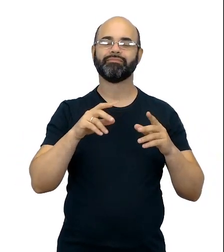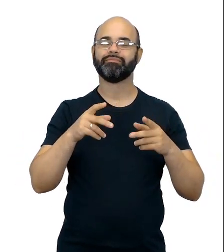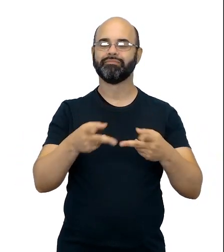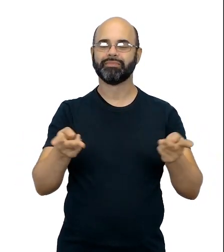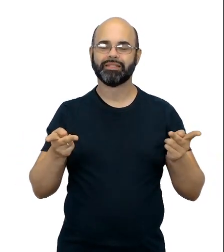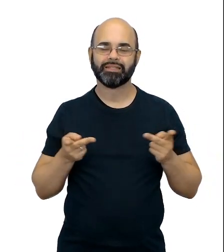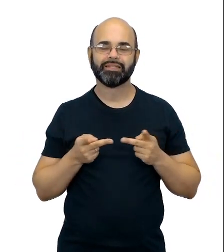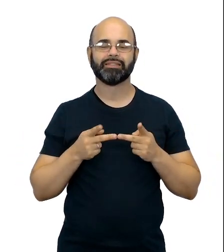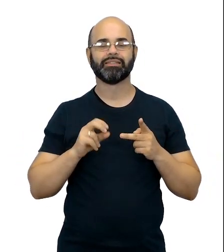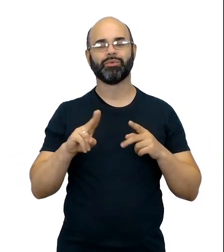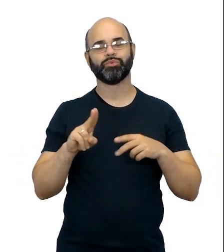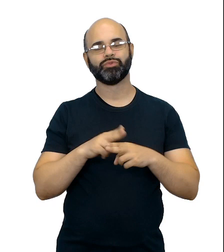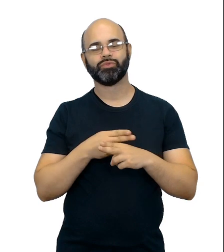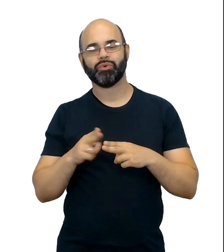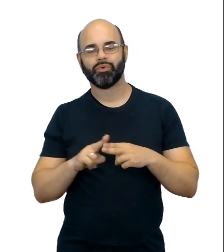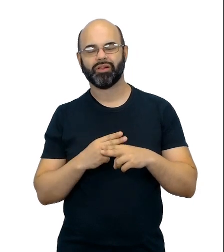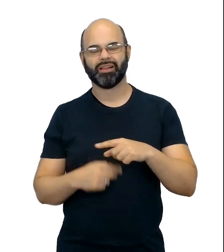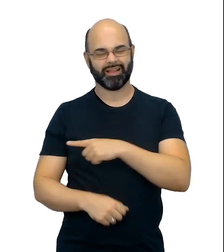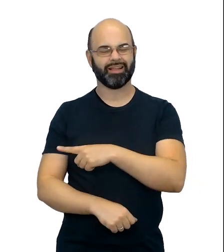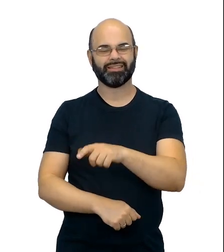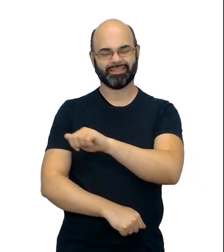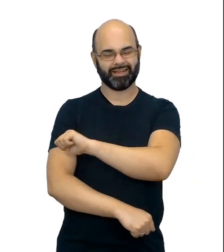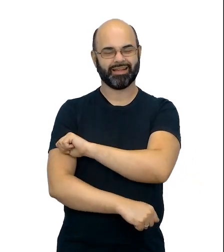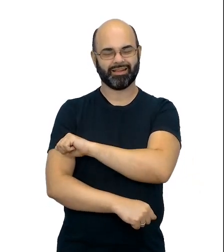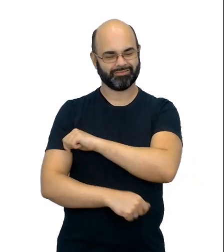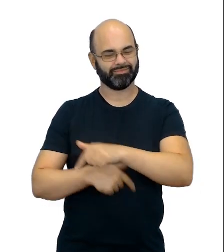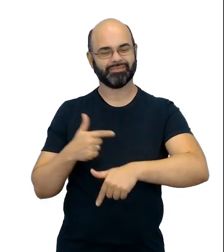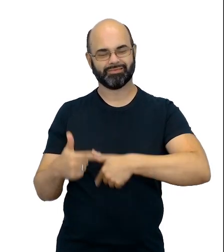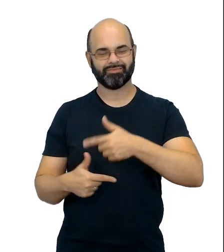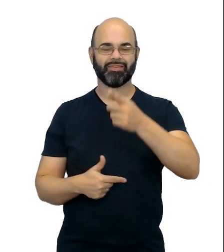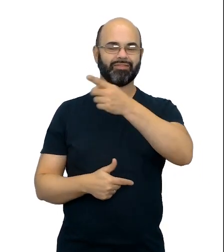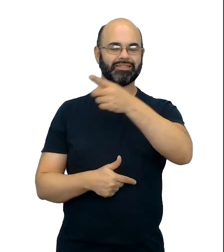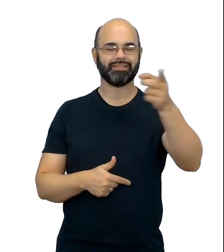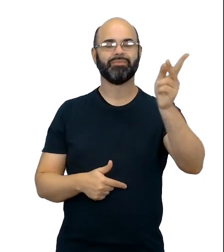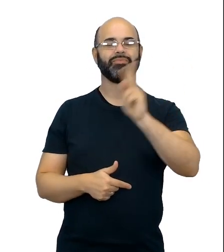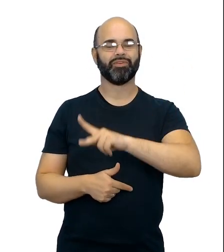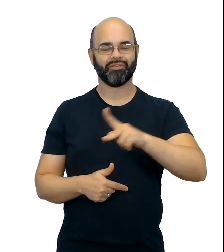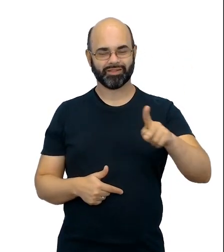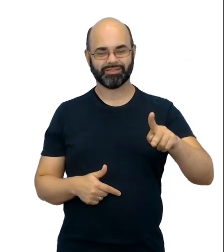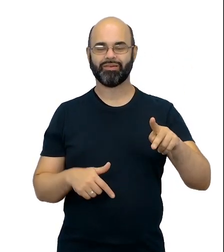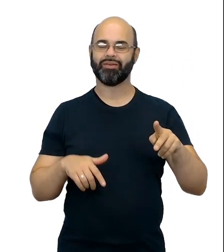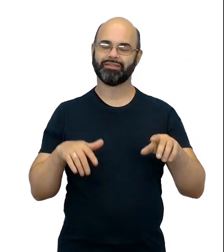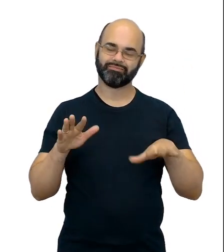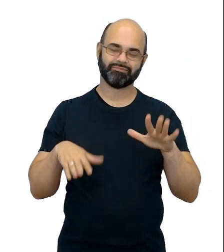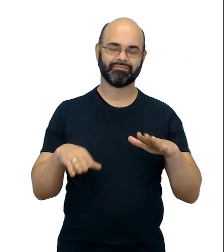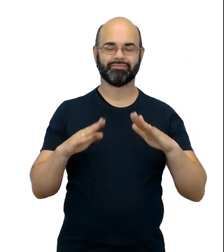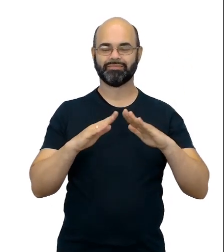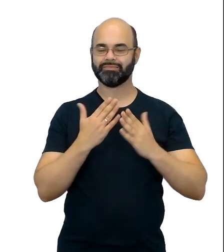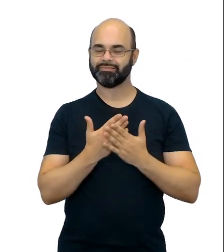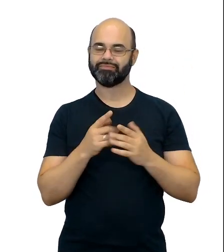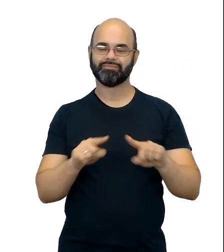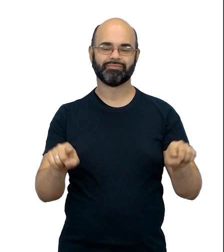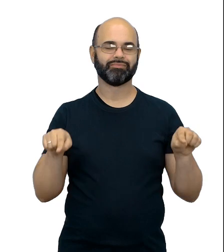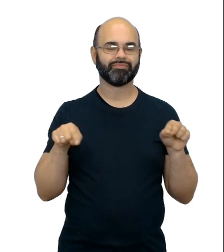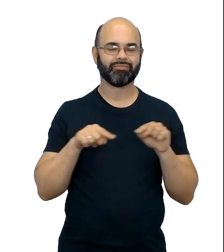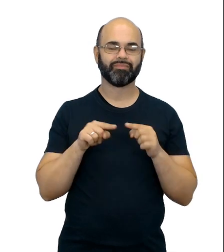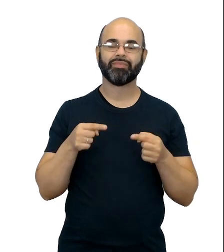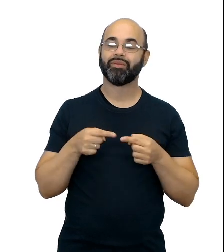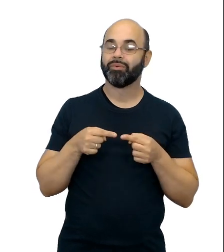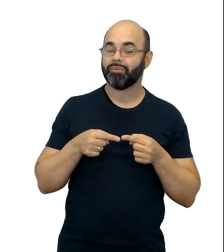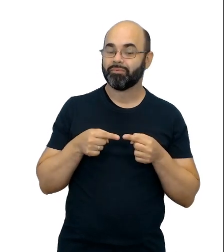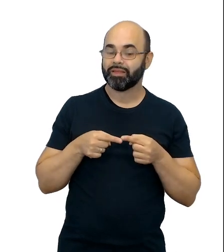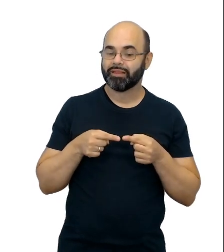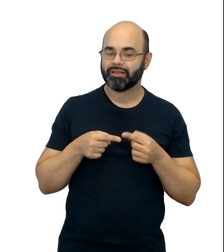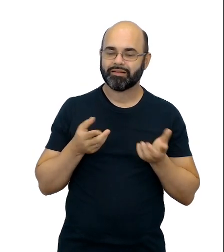isso os alunos trabalham bastante. Professores, né, a gente também, às vezes, na sala de aula, também exaustivamente trabalha